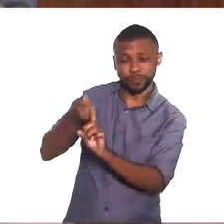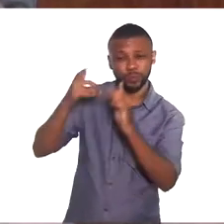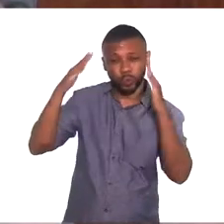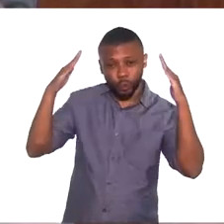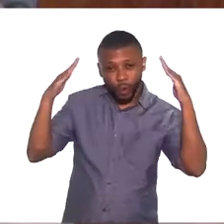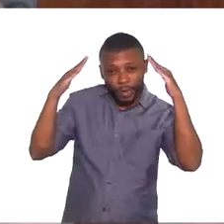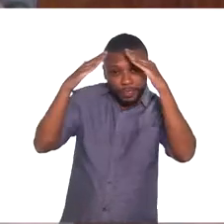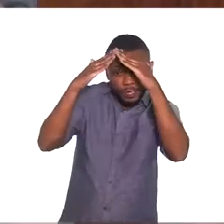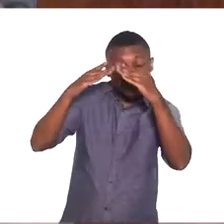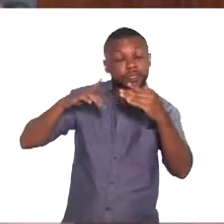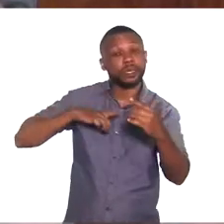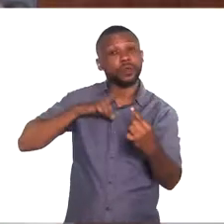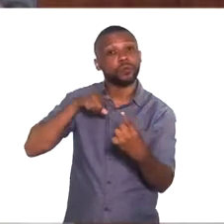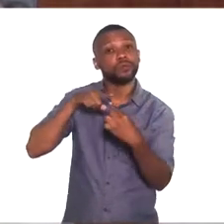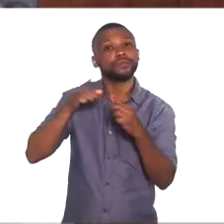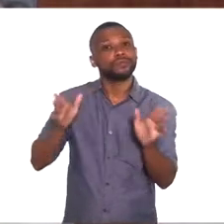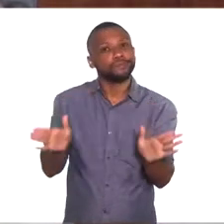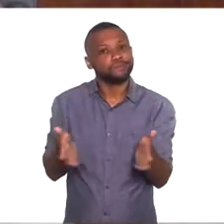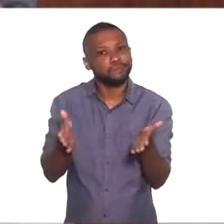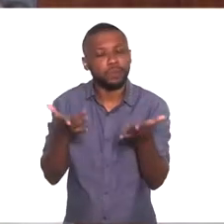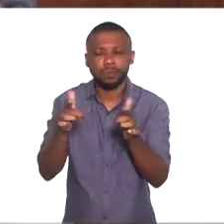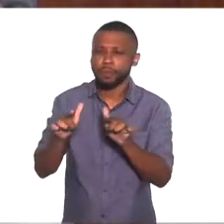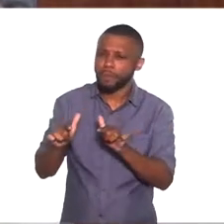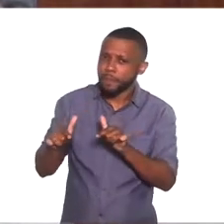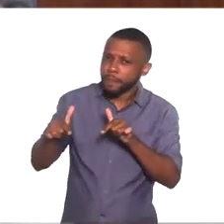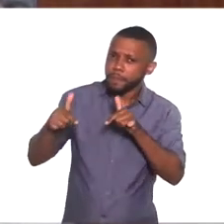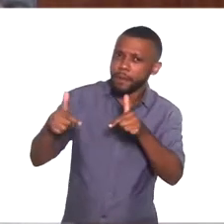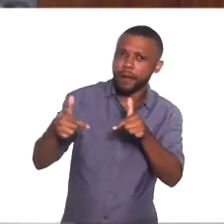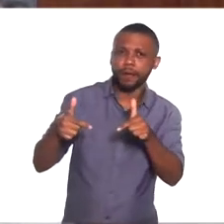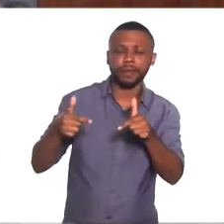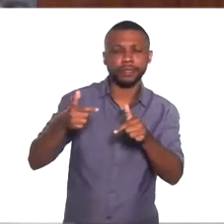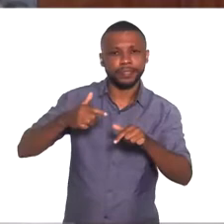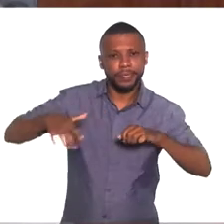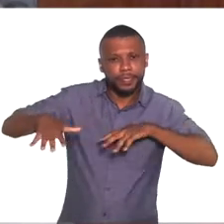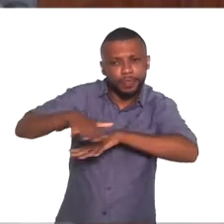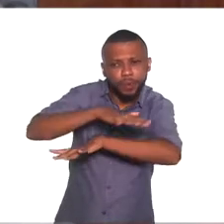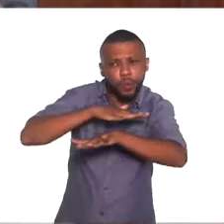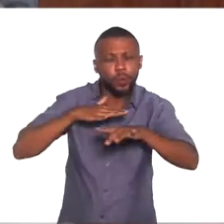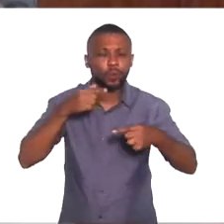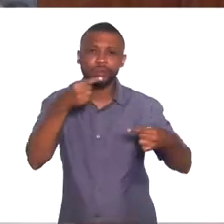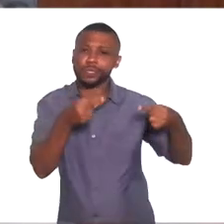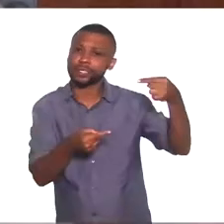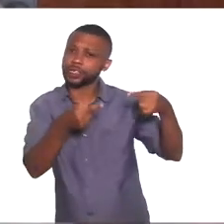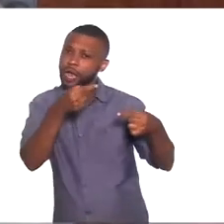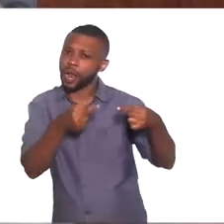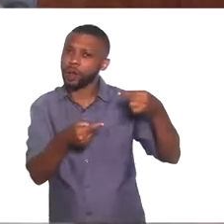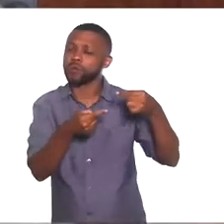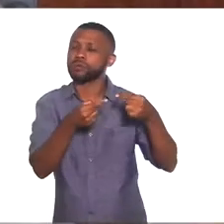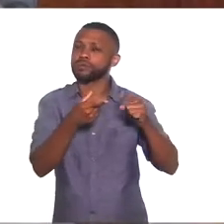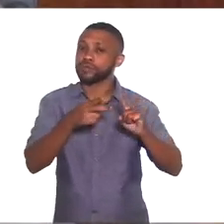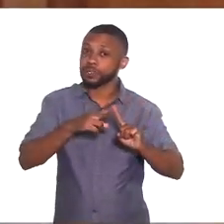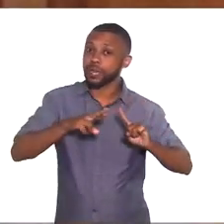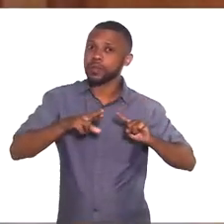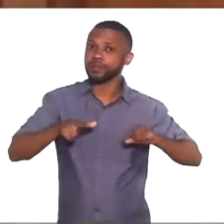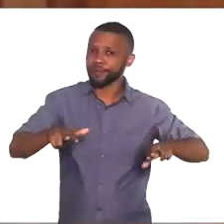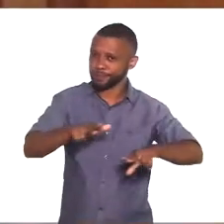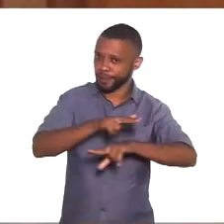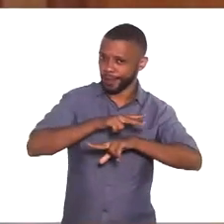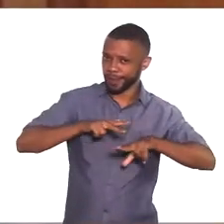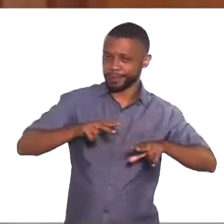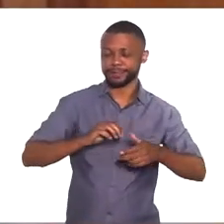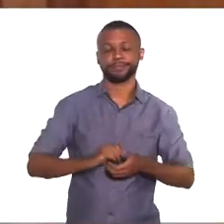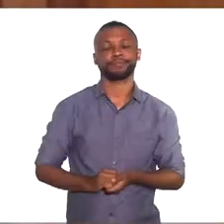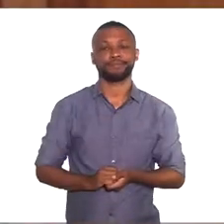de um Cardeal que tenha incentivado e participado tão ativamente deste diálogo inter-religioso